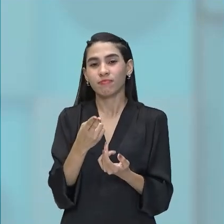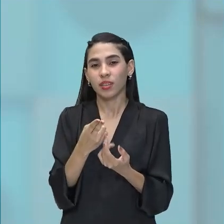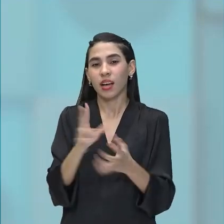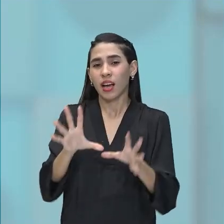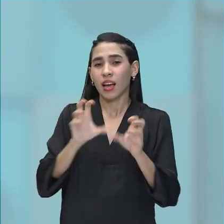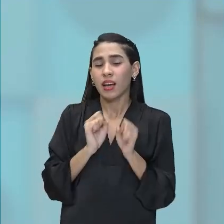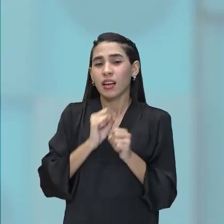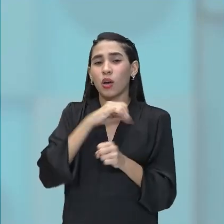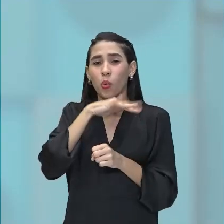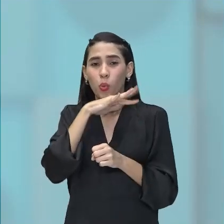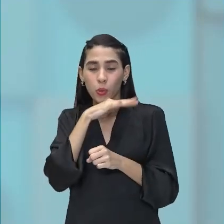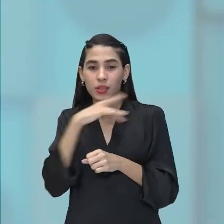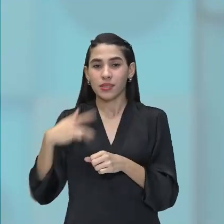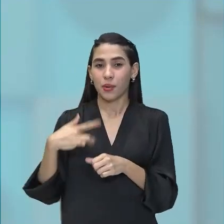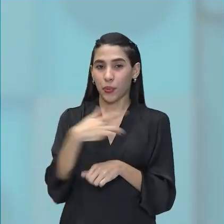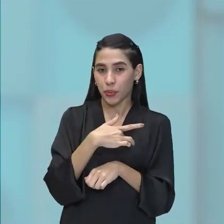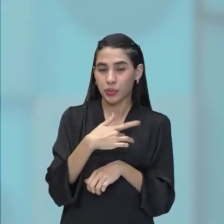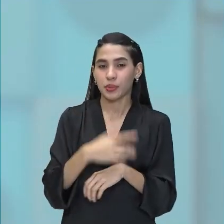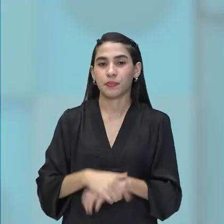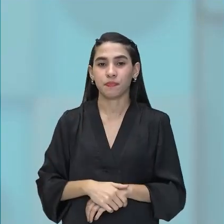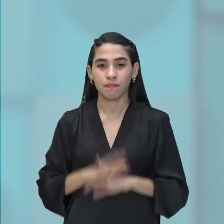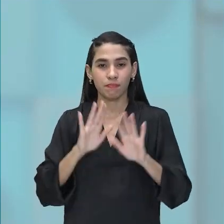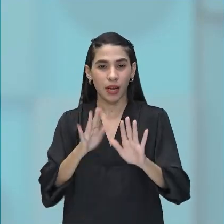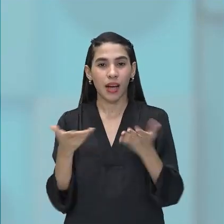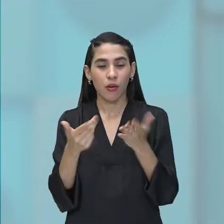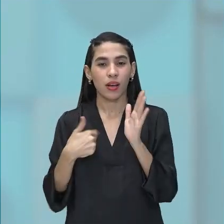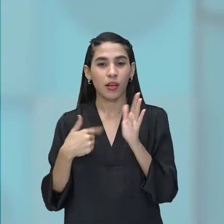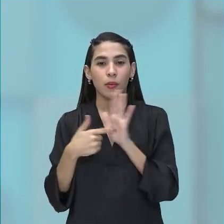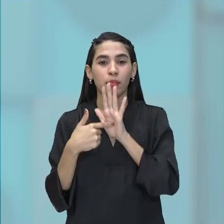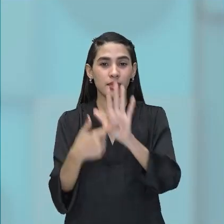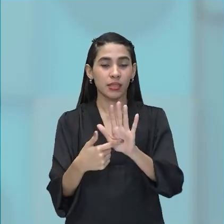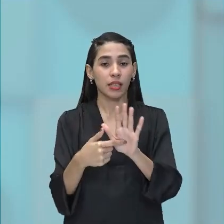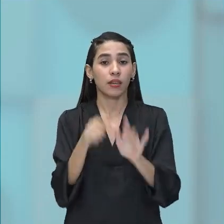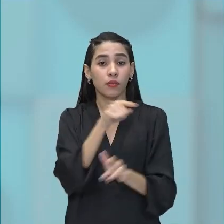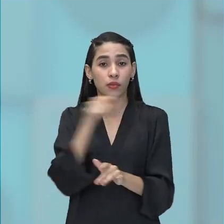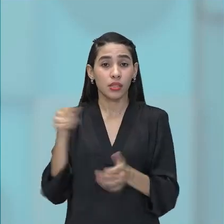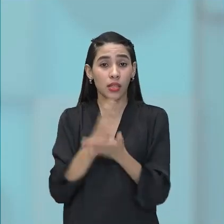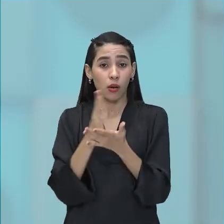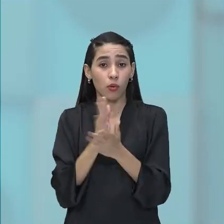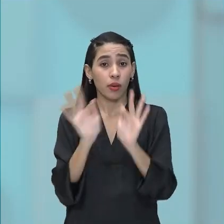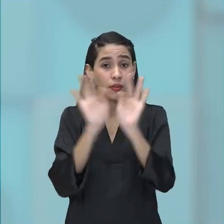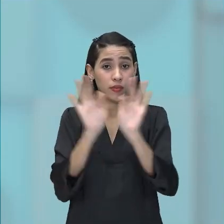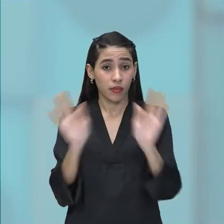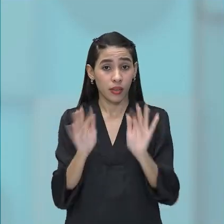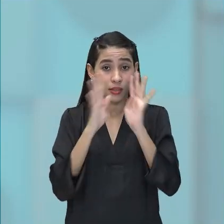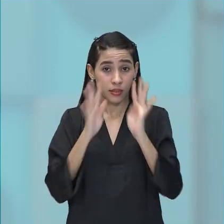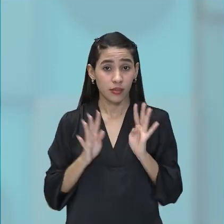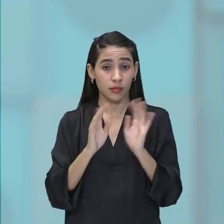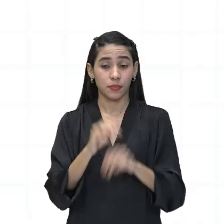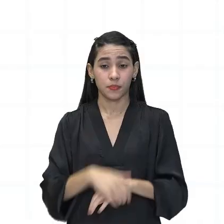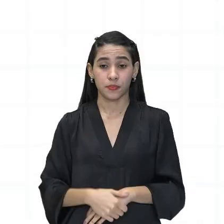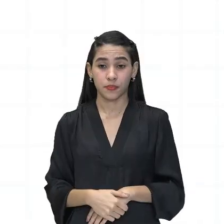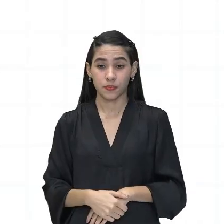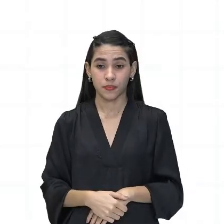à saúde, certo? Agora eu vou apresentar para vocês algumas frases. Prestem atenção aí.